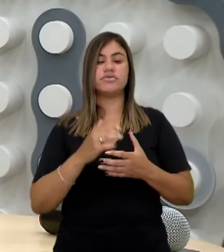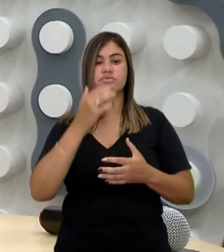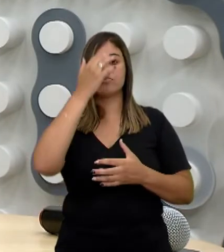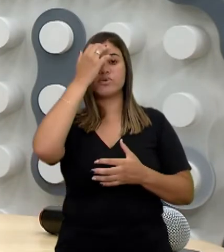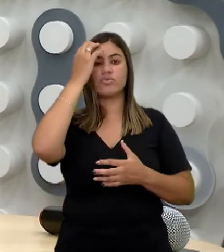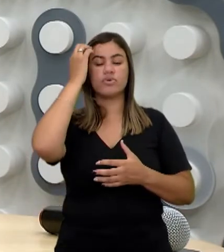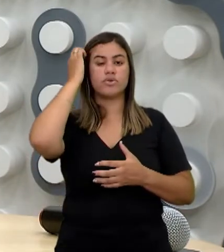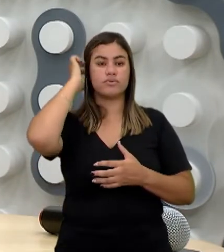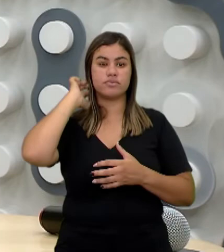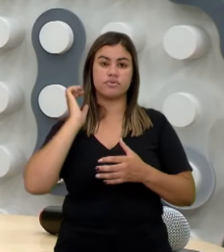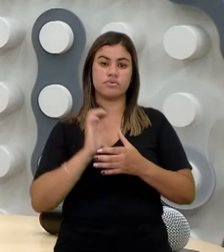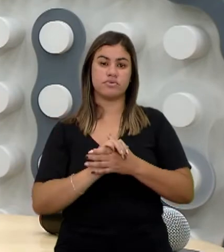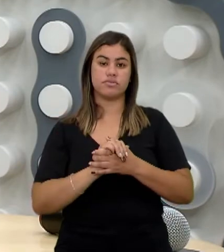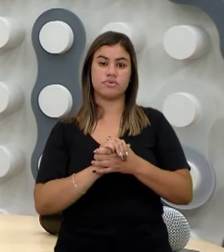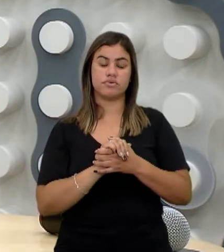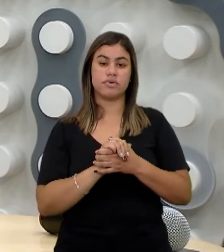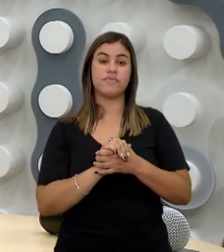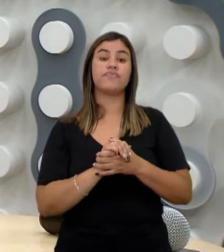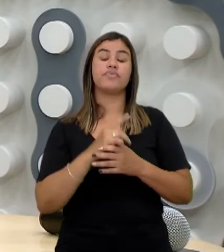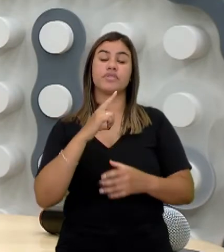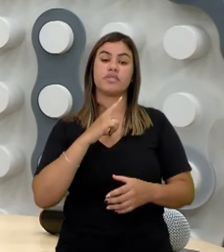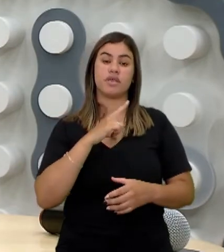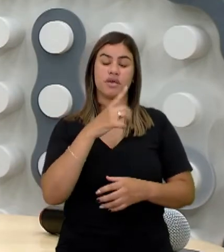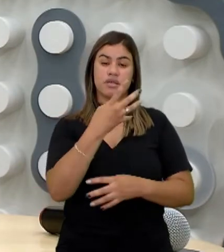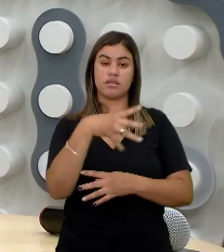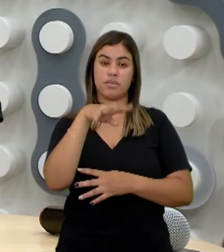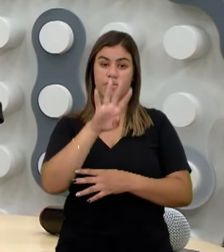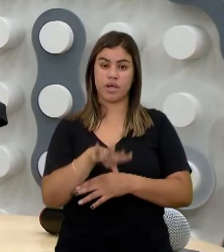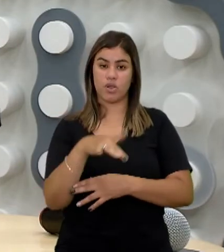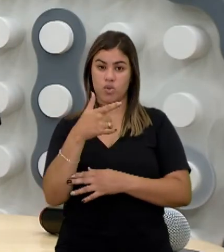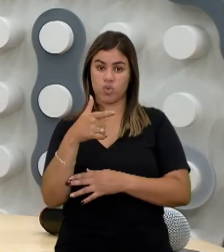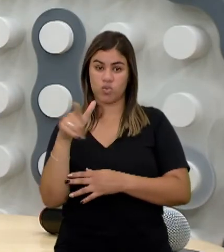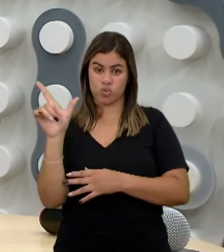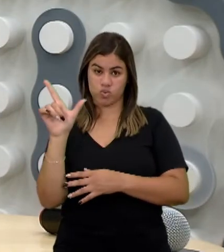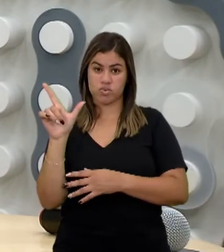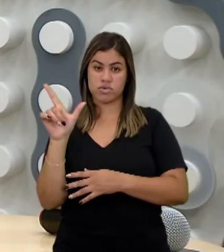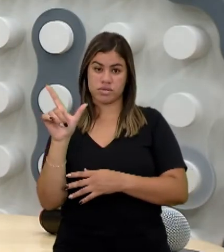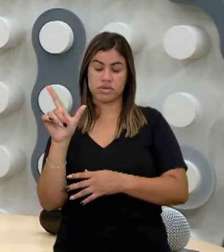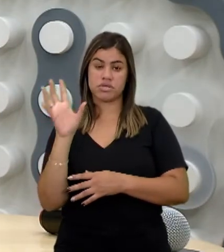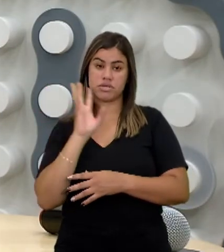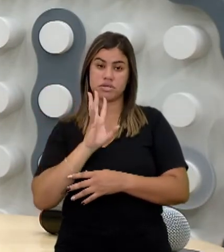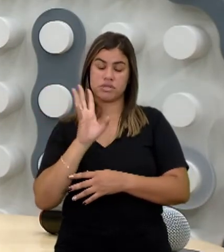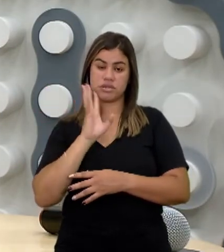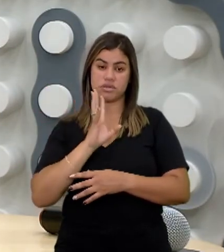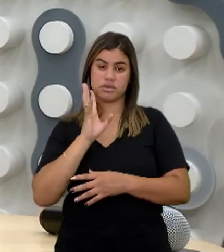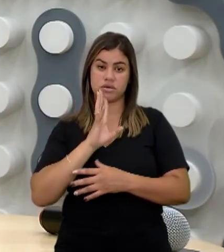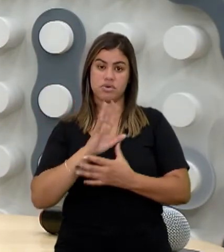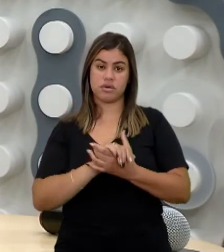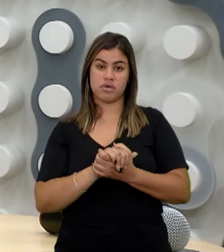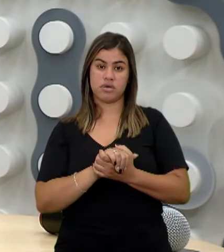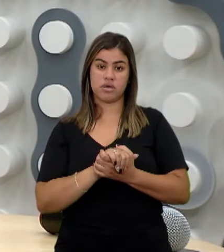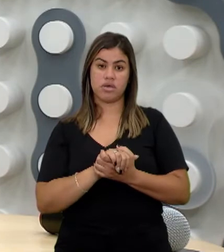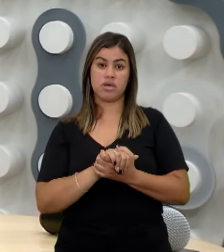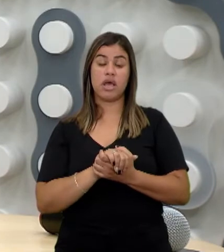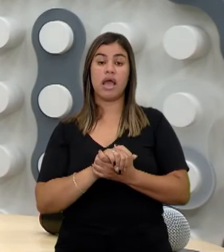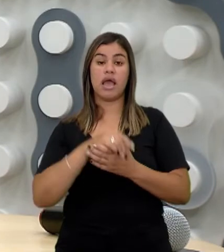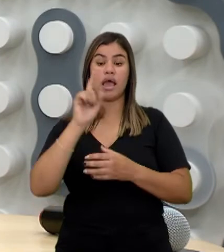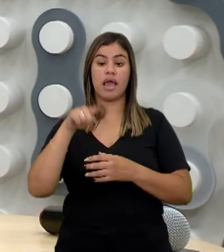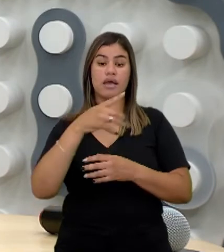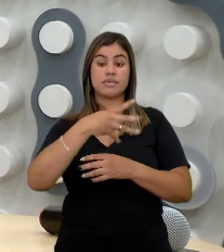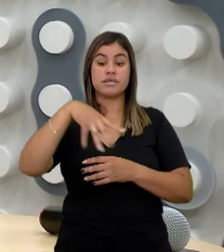eu vou trazer uma outra tabela que também é interessante, né? Que é uma tabela que ela foi feita